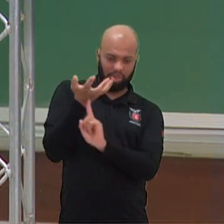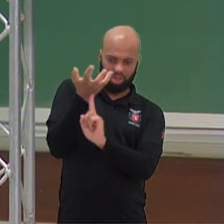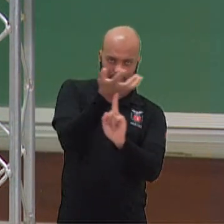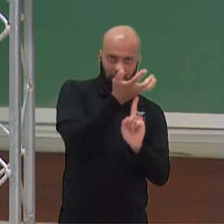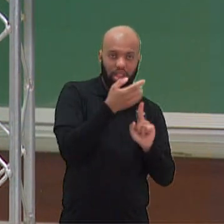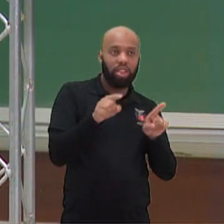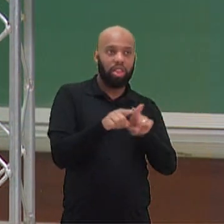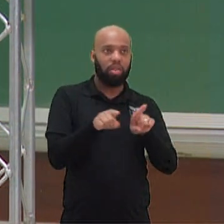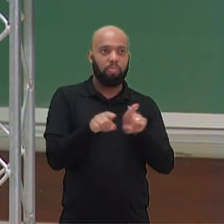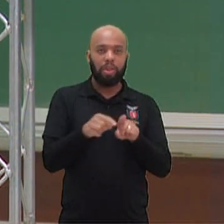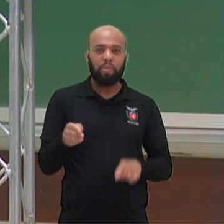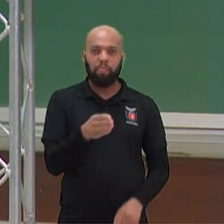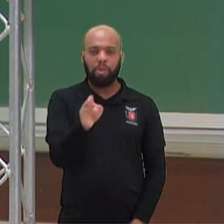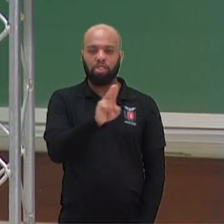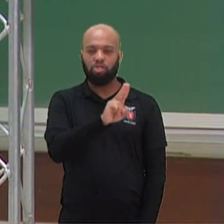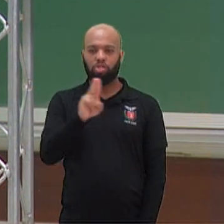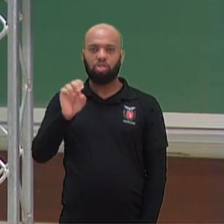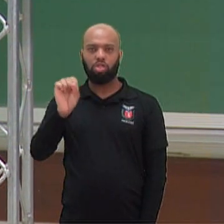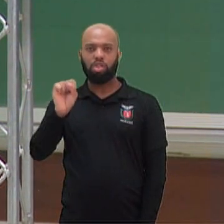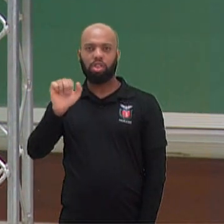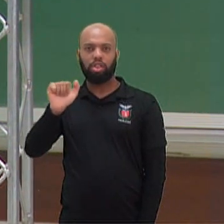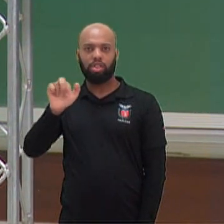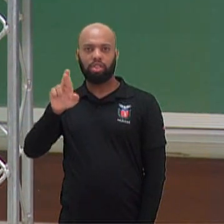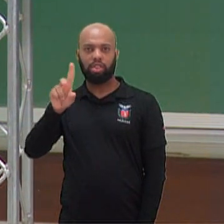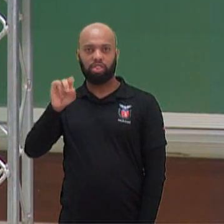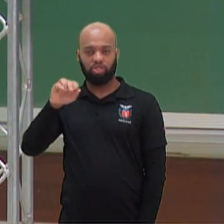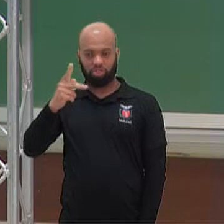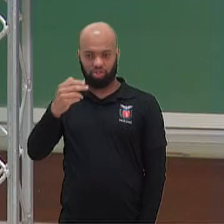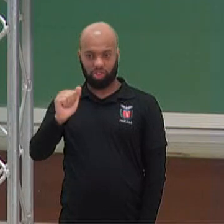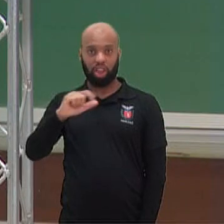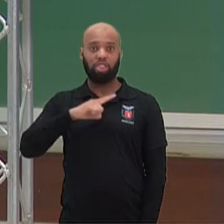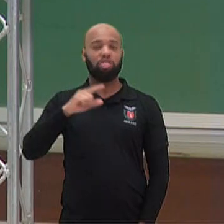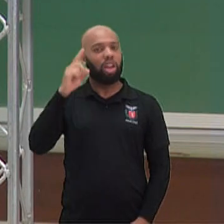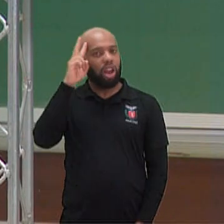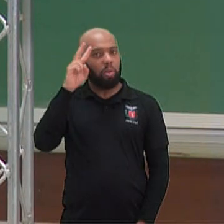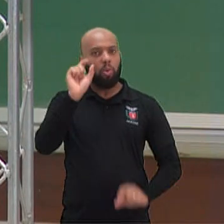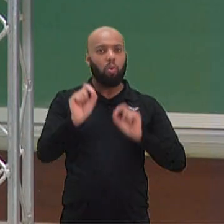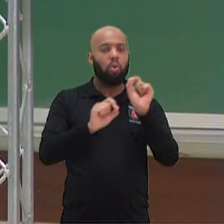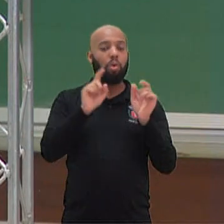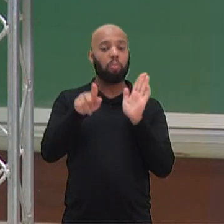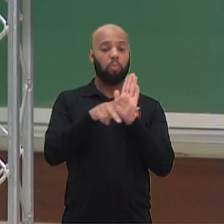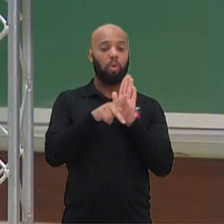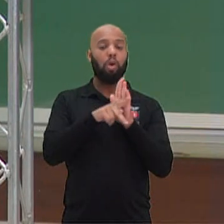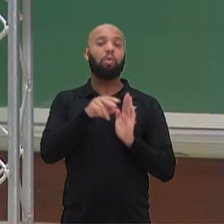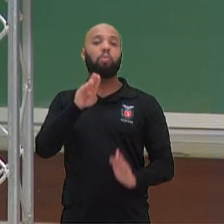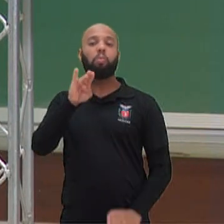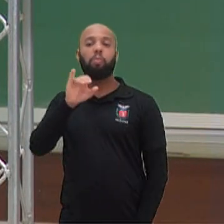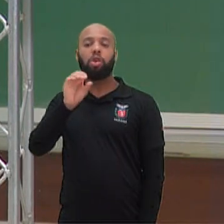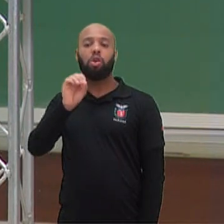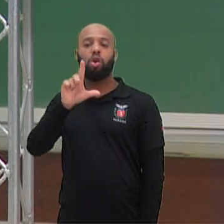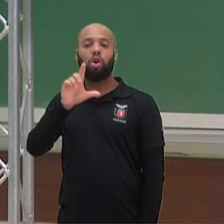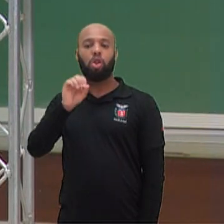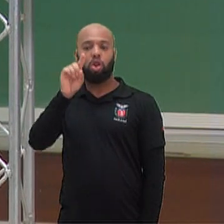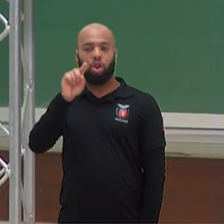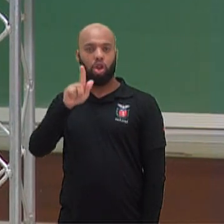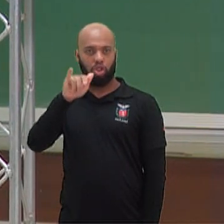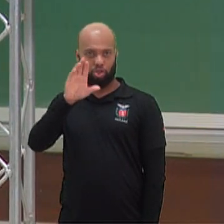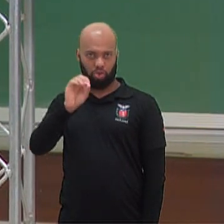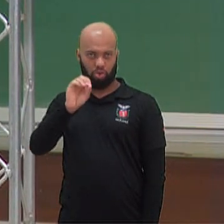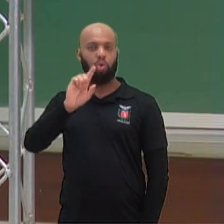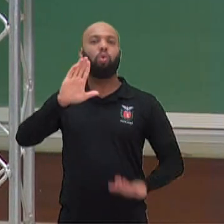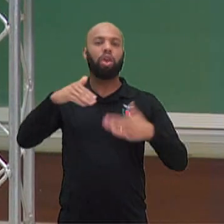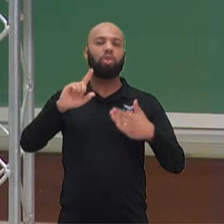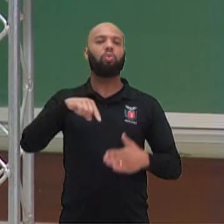recursos biológicos, né? Estão relacionados à fauna, à flora e os micro-organismos que existem ali naquele ecossistema,